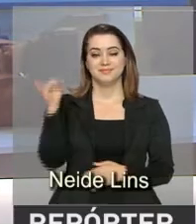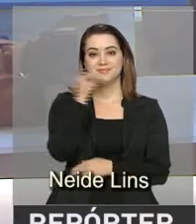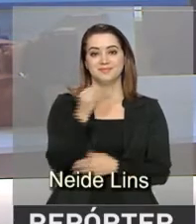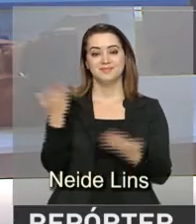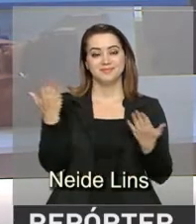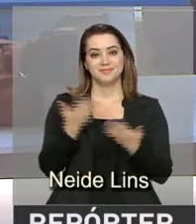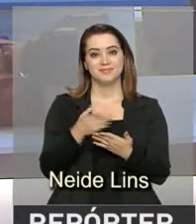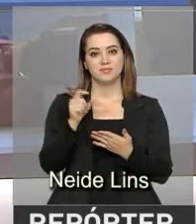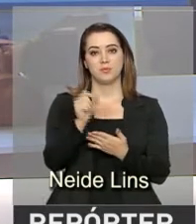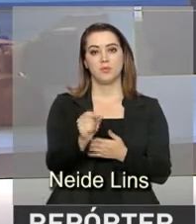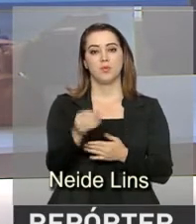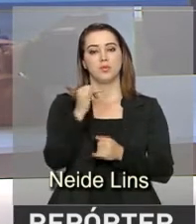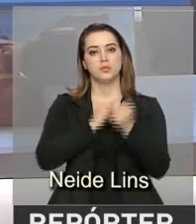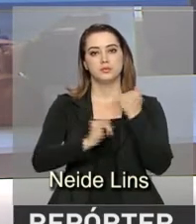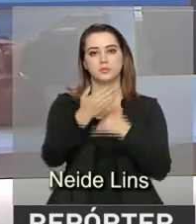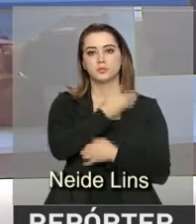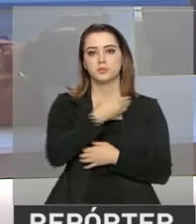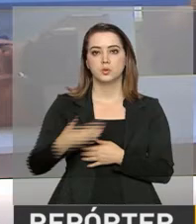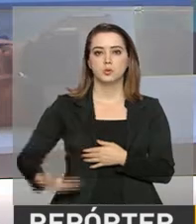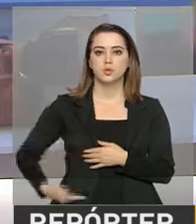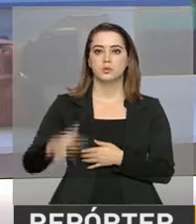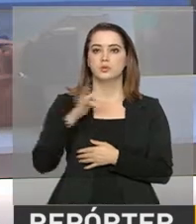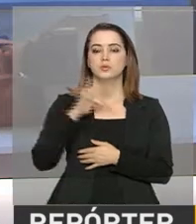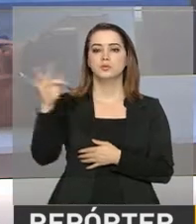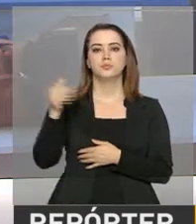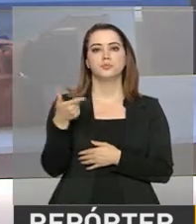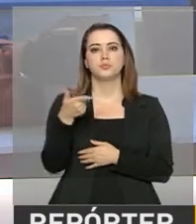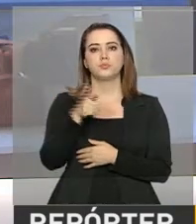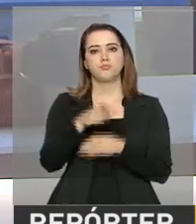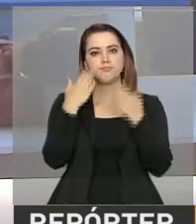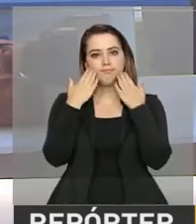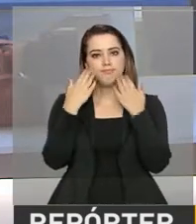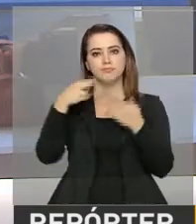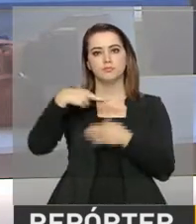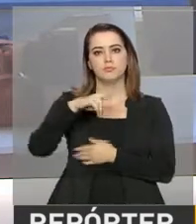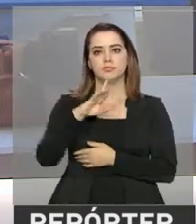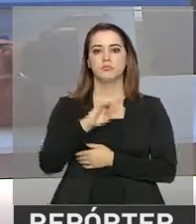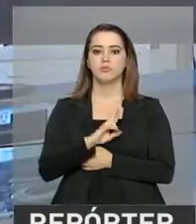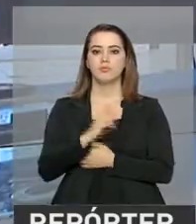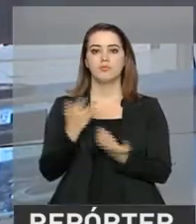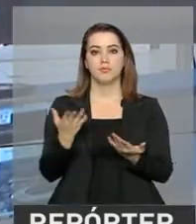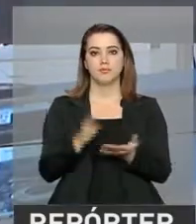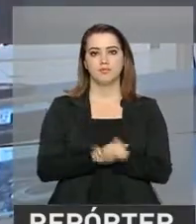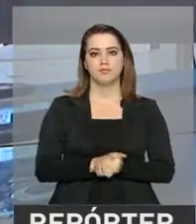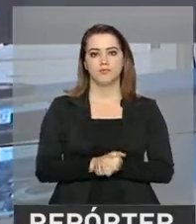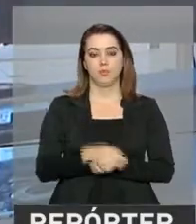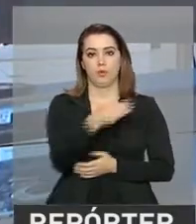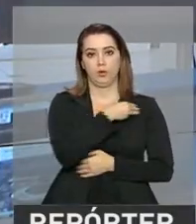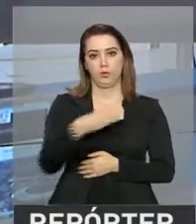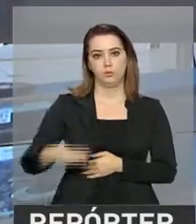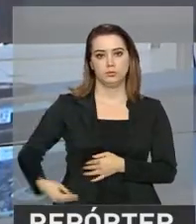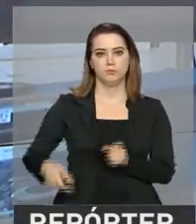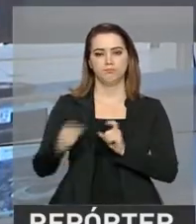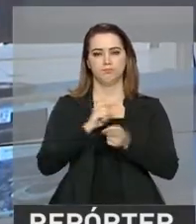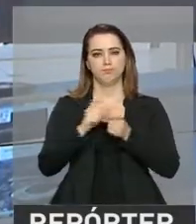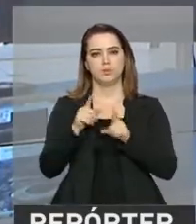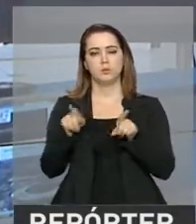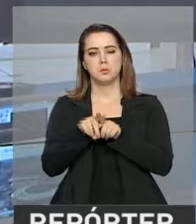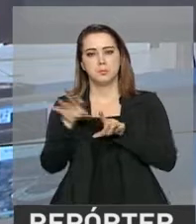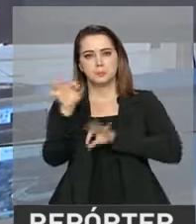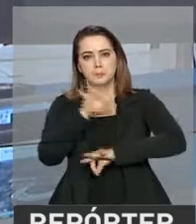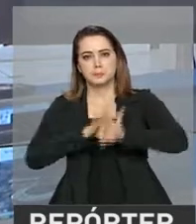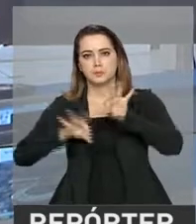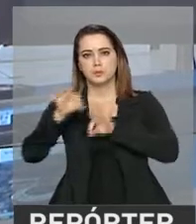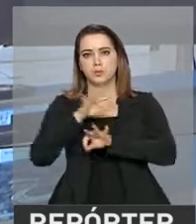Olá, estamos de volta com as notícias do governo federal em mais uma edição do Repórter NBR. Os ministros da Fazenda e do